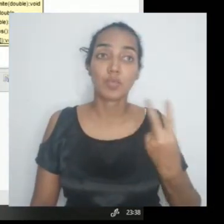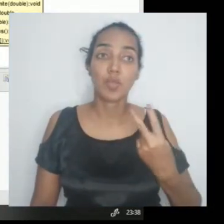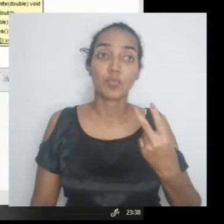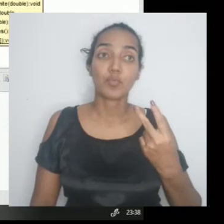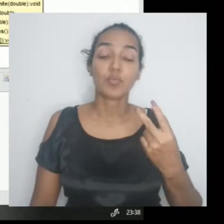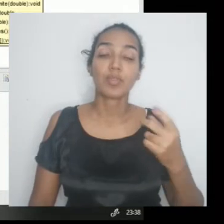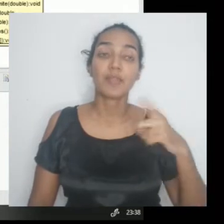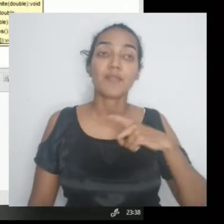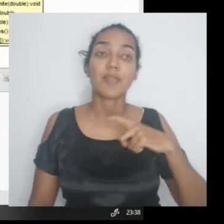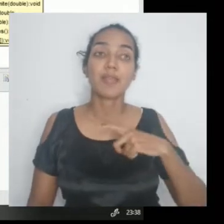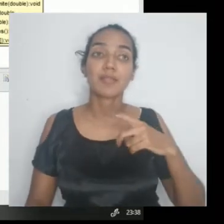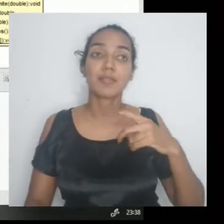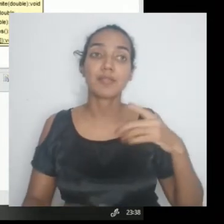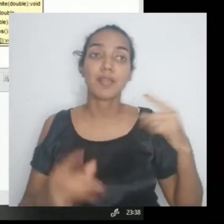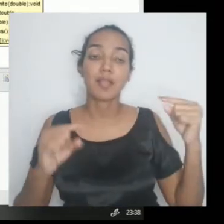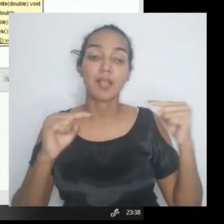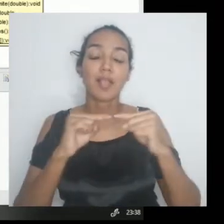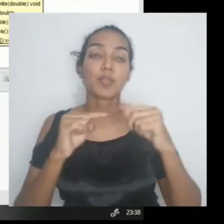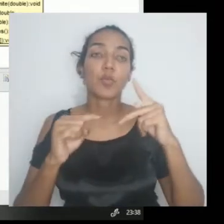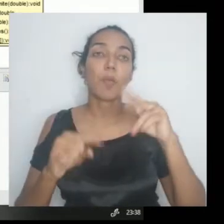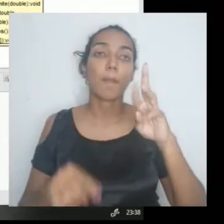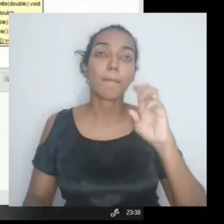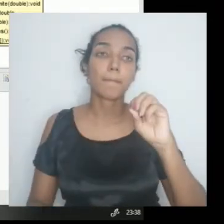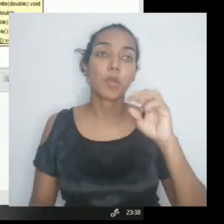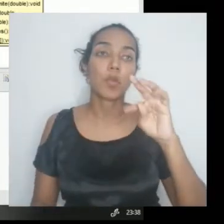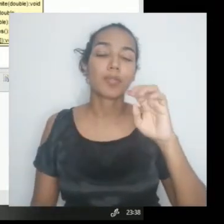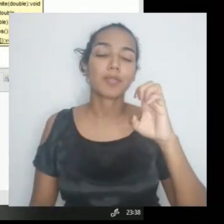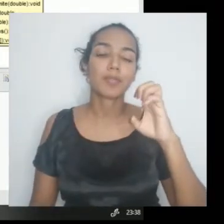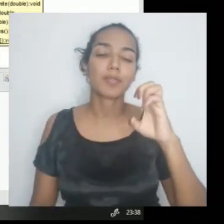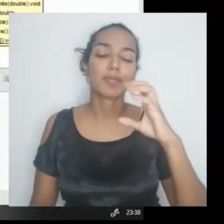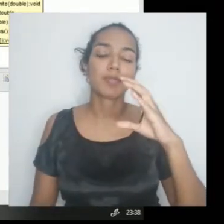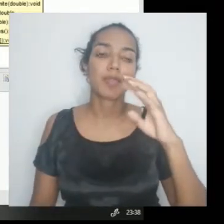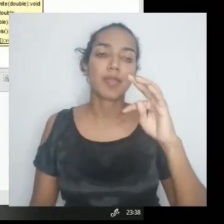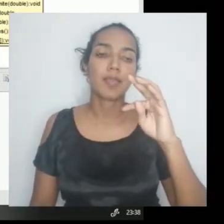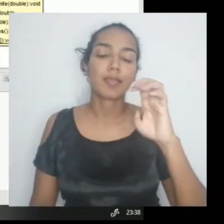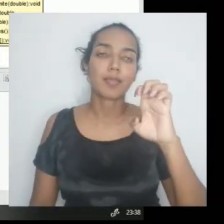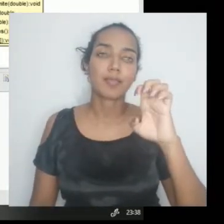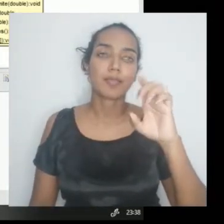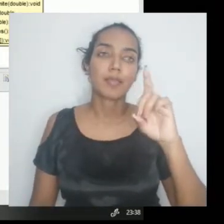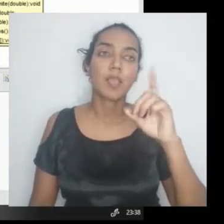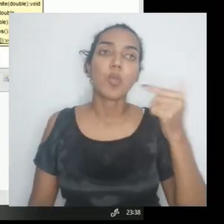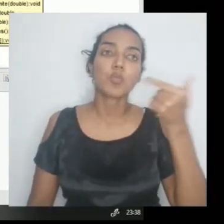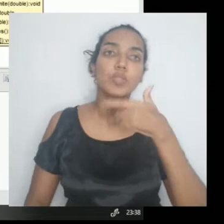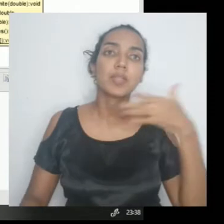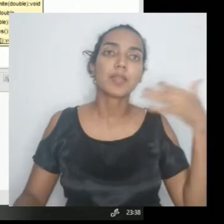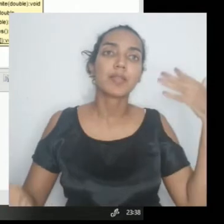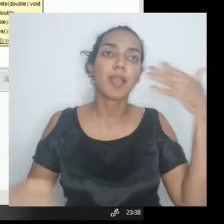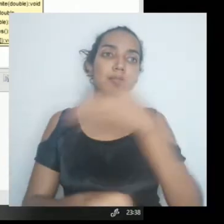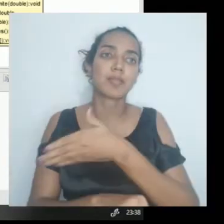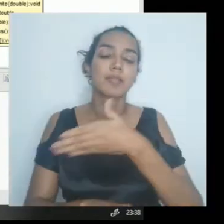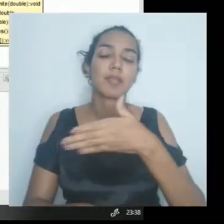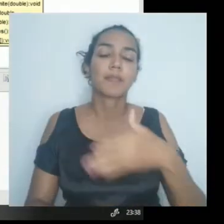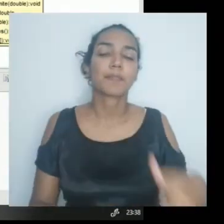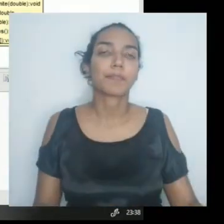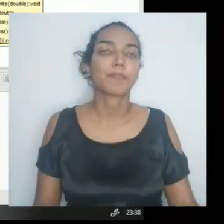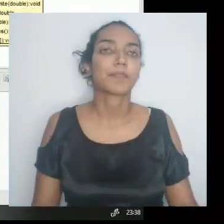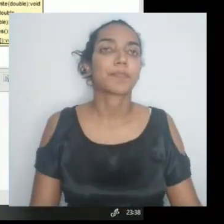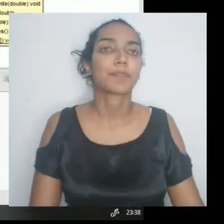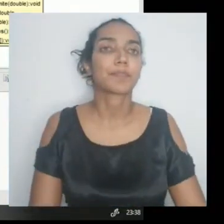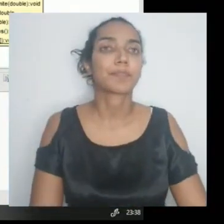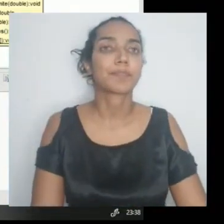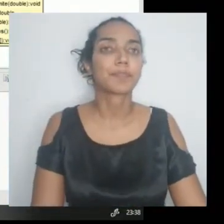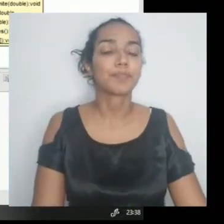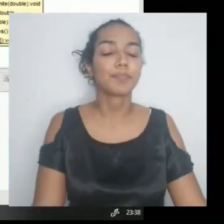conseguiria tranquilamente fazer saldo, recebe, saldo, mais um determinado valor. Por exemplo, mais o